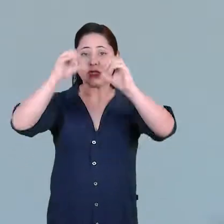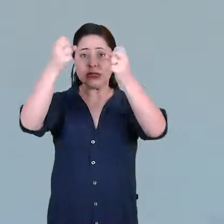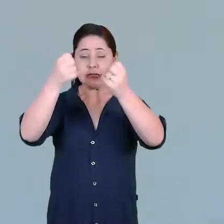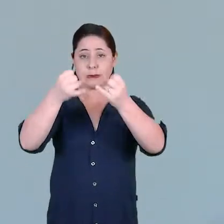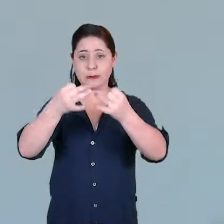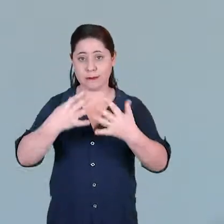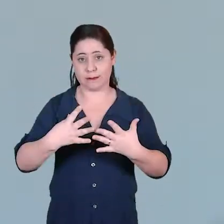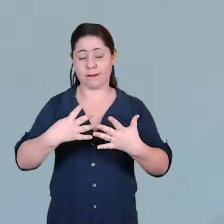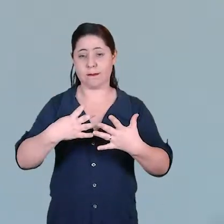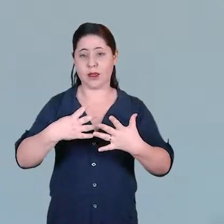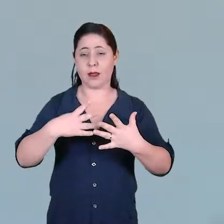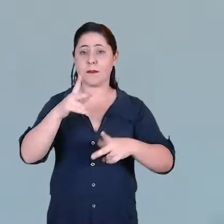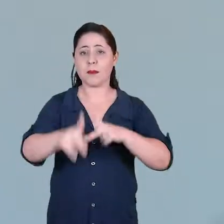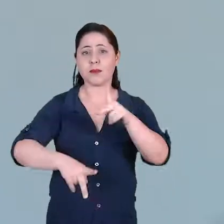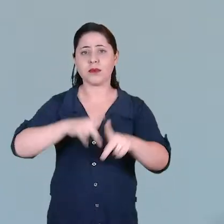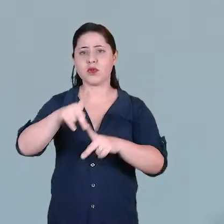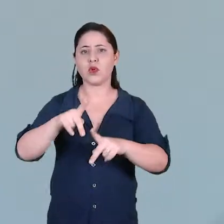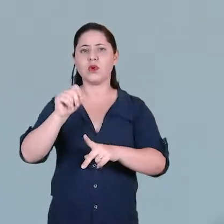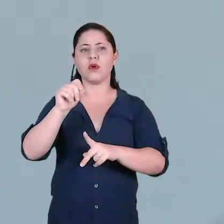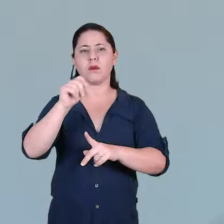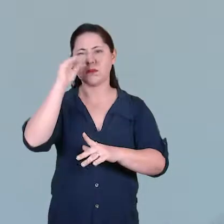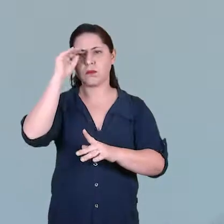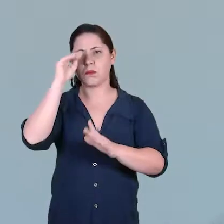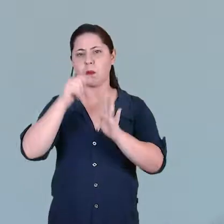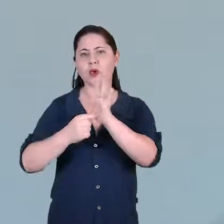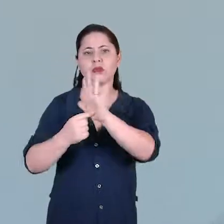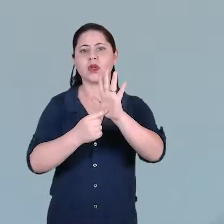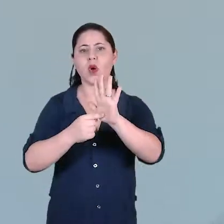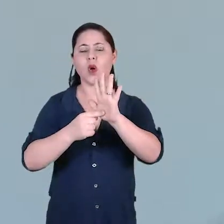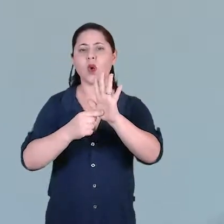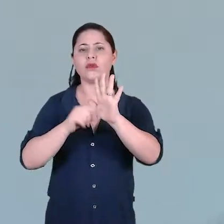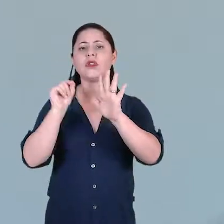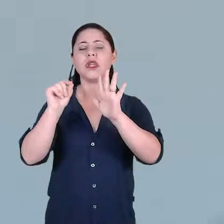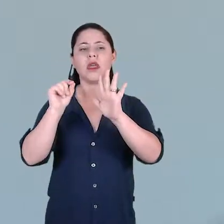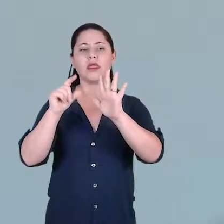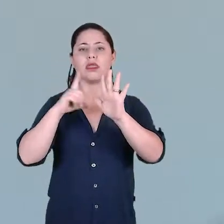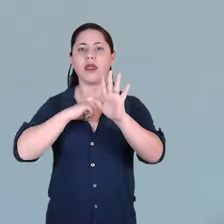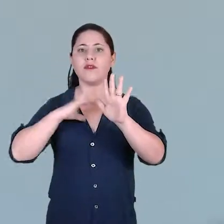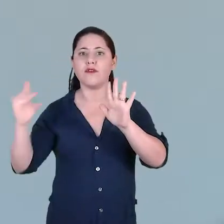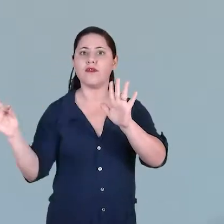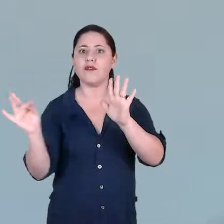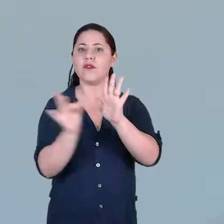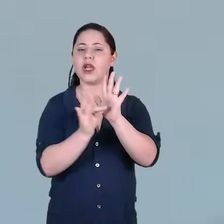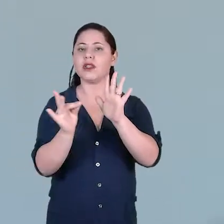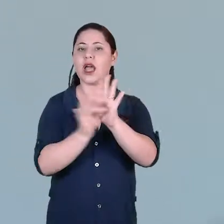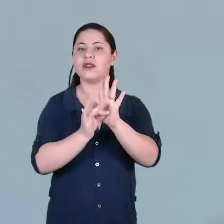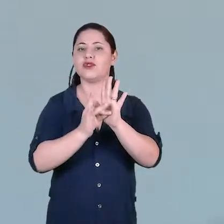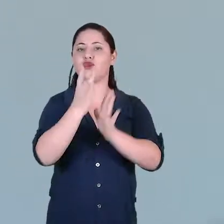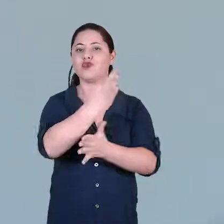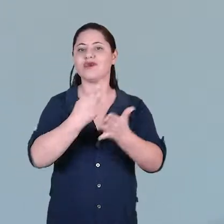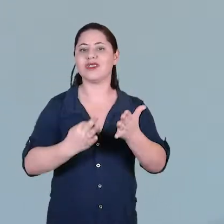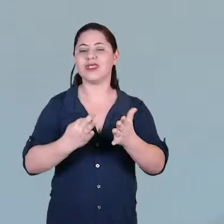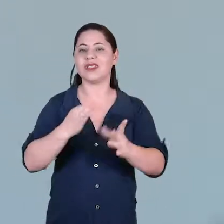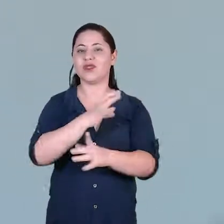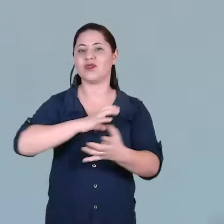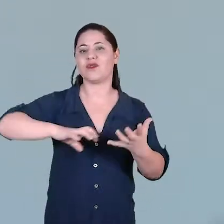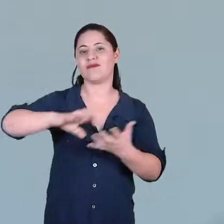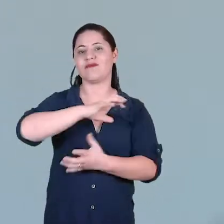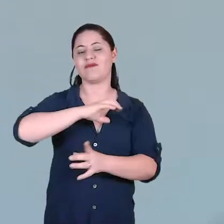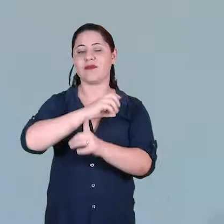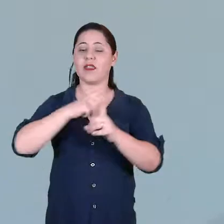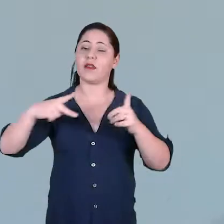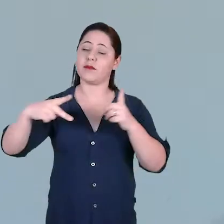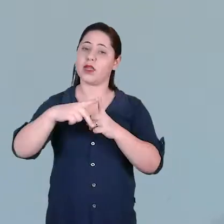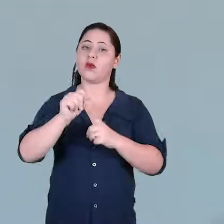buscando demonstrar o que tem de real no texto da PEC. O que nós percebemos, conjugando a fala do